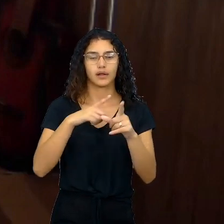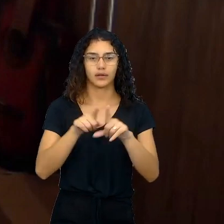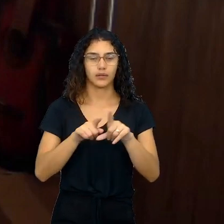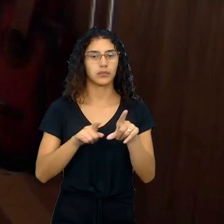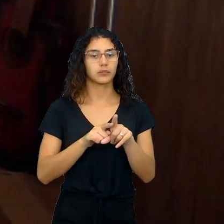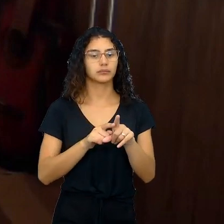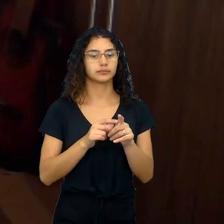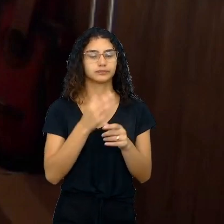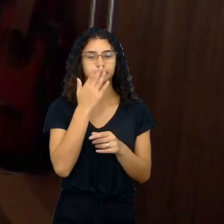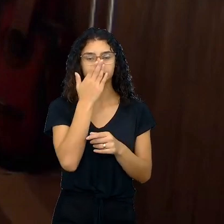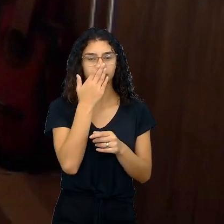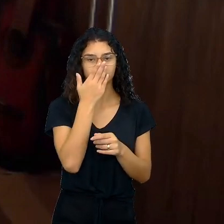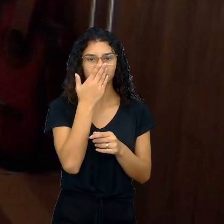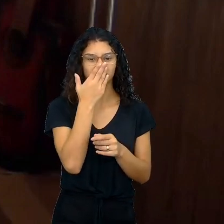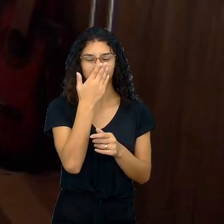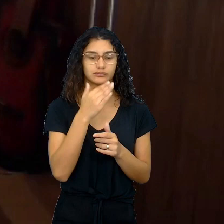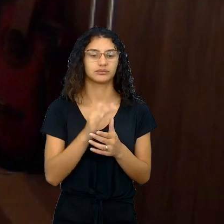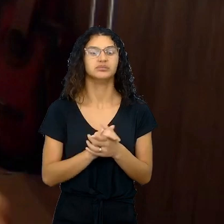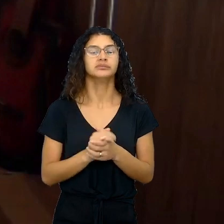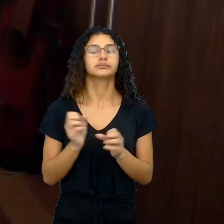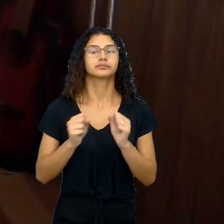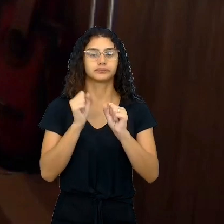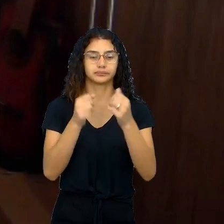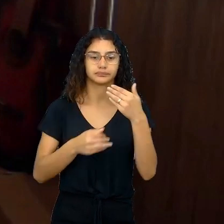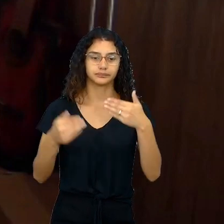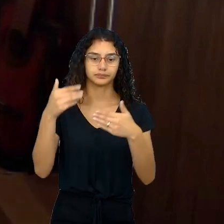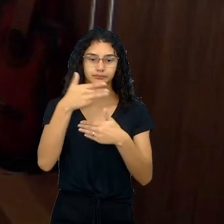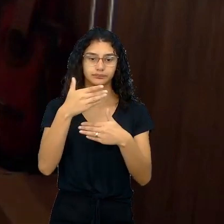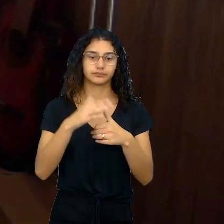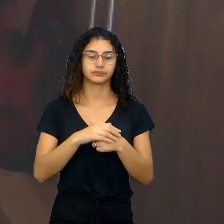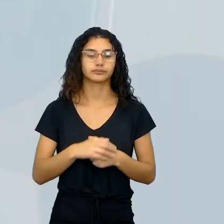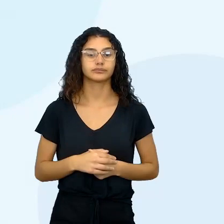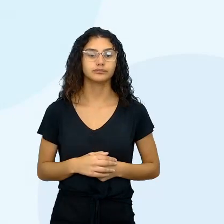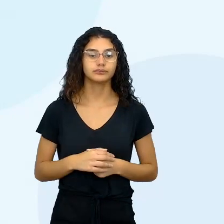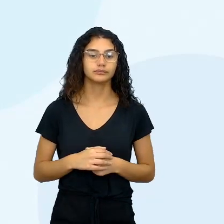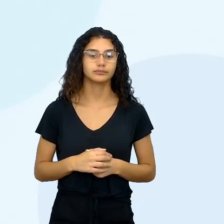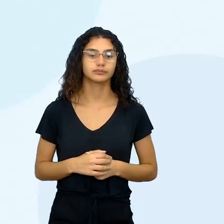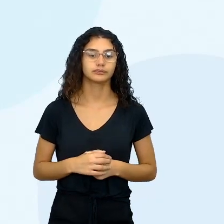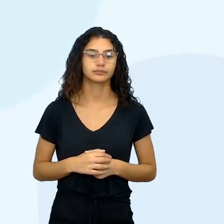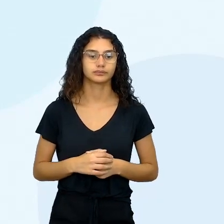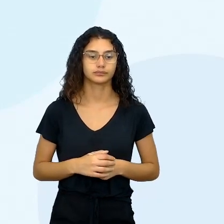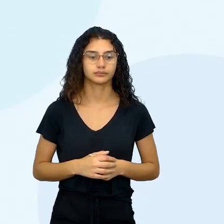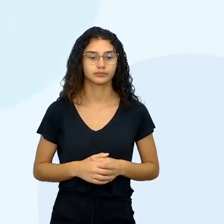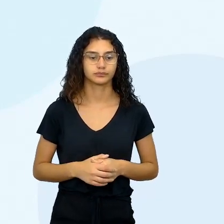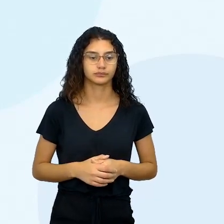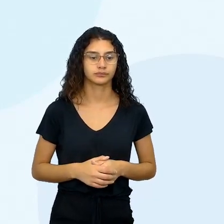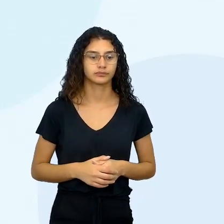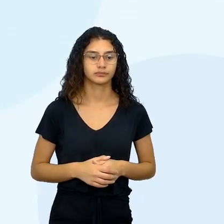mais coletivas. Podemos seguir aí na apresentação, por favor?